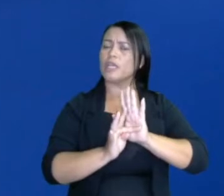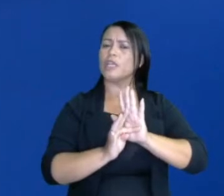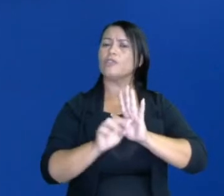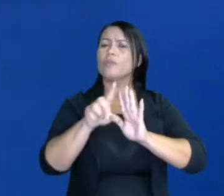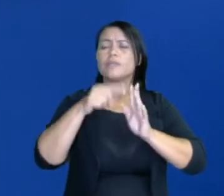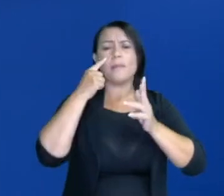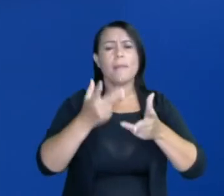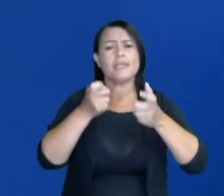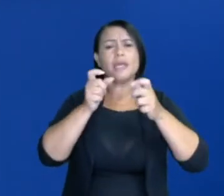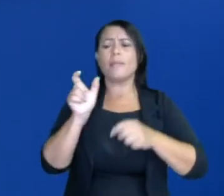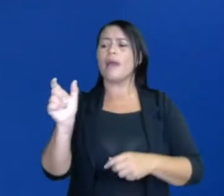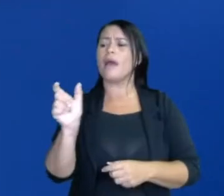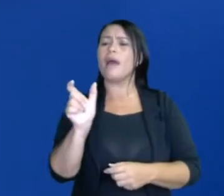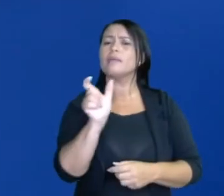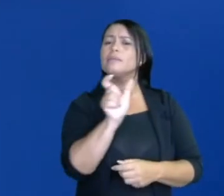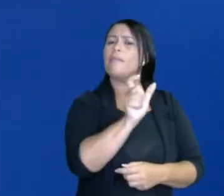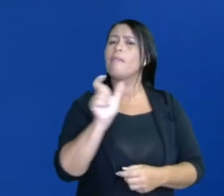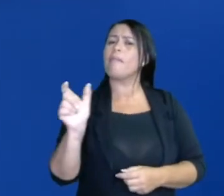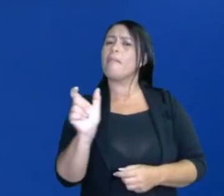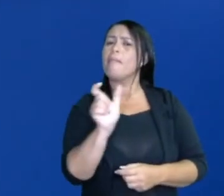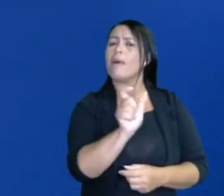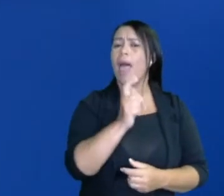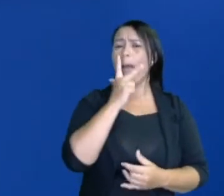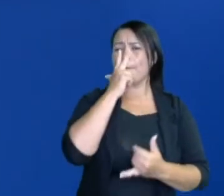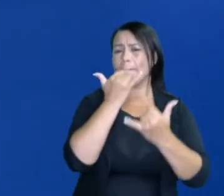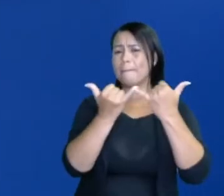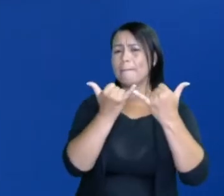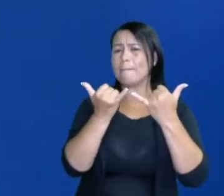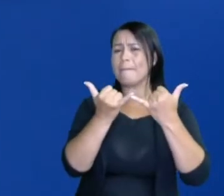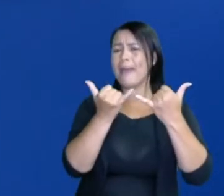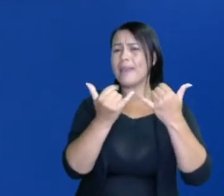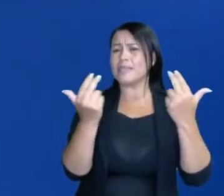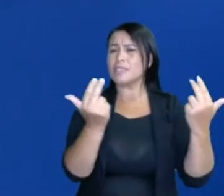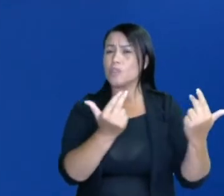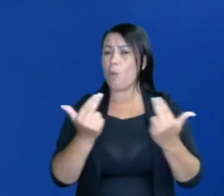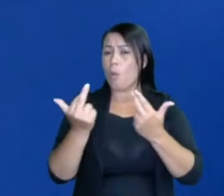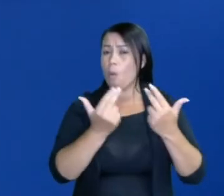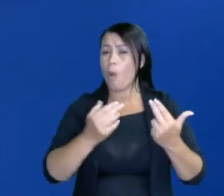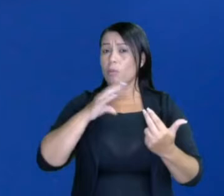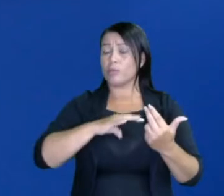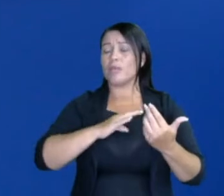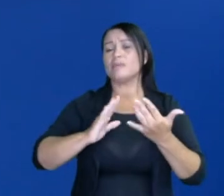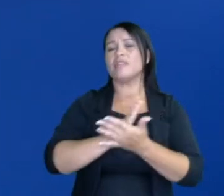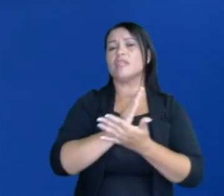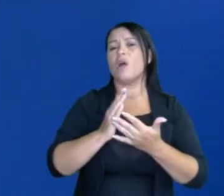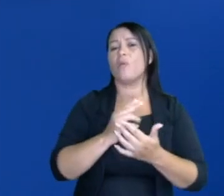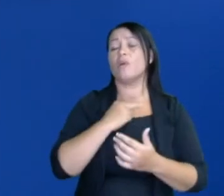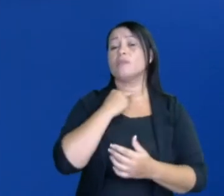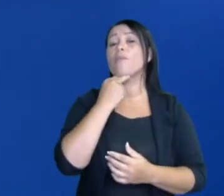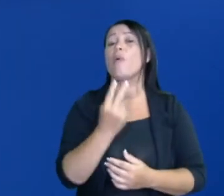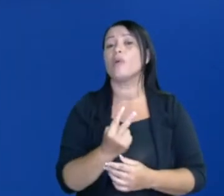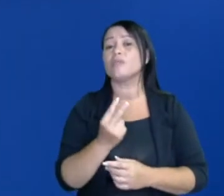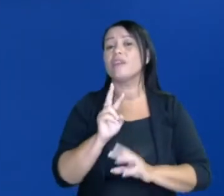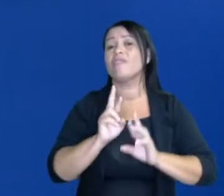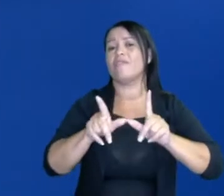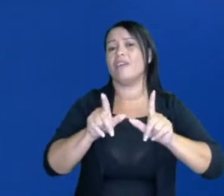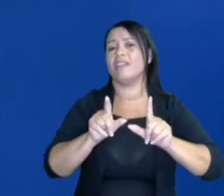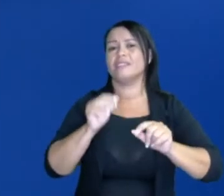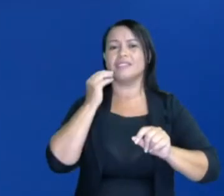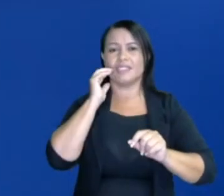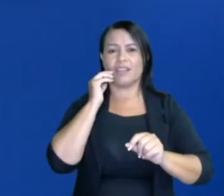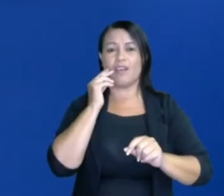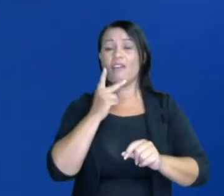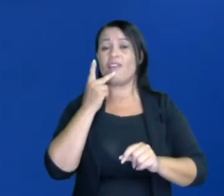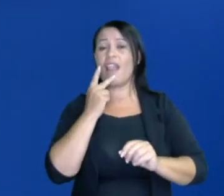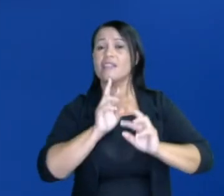as palavras elas podem até ser escritas da mesma forma, mas muitas delas são pronunciadas de maneira diferente.